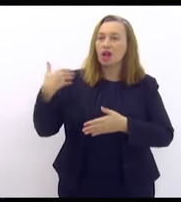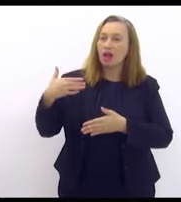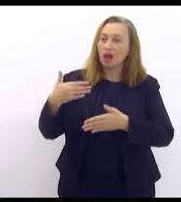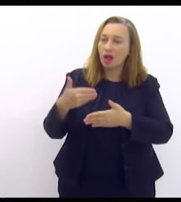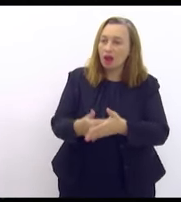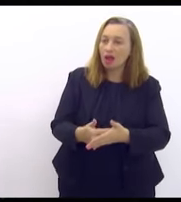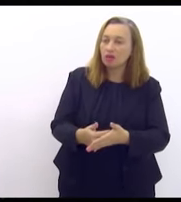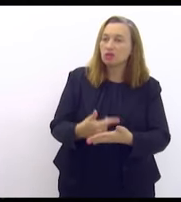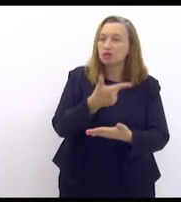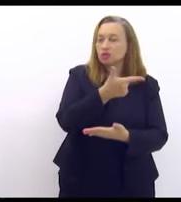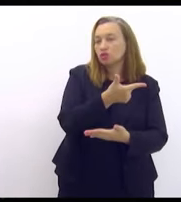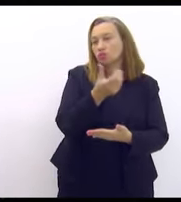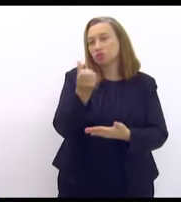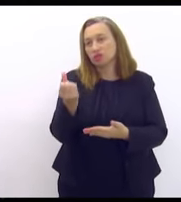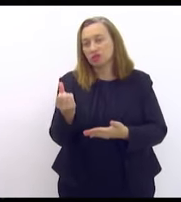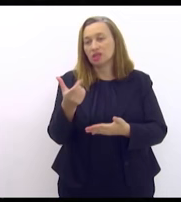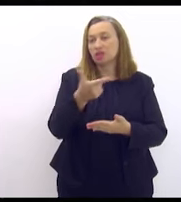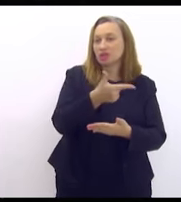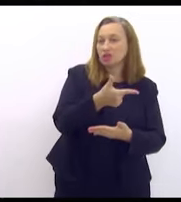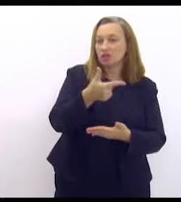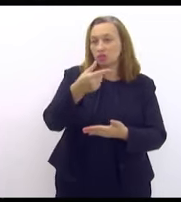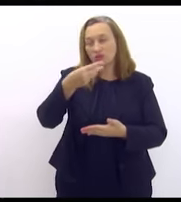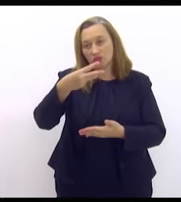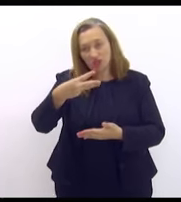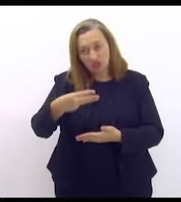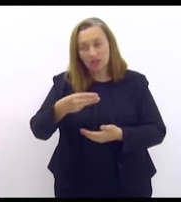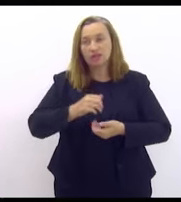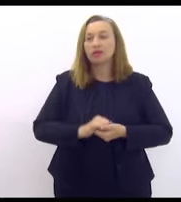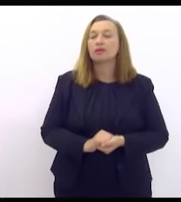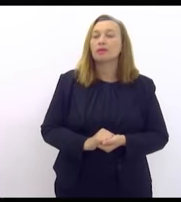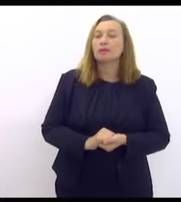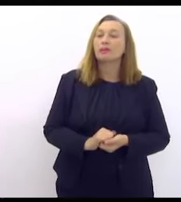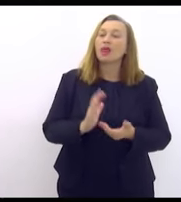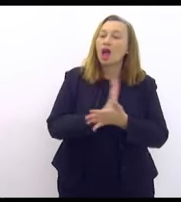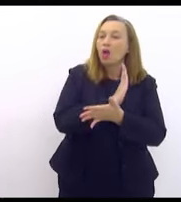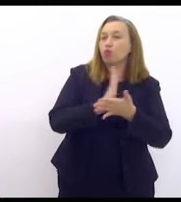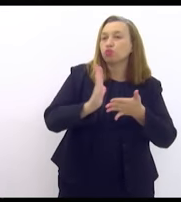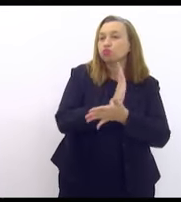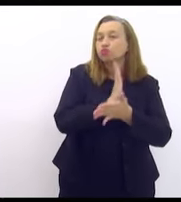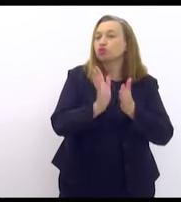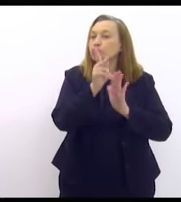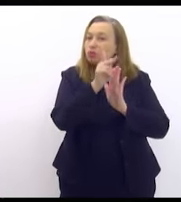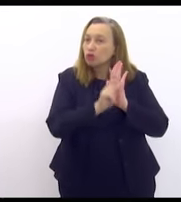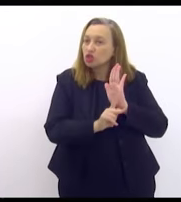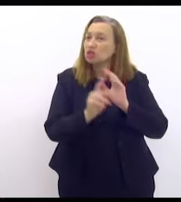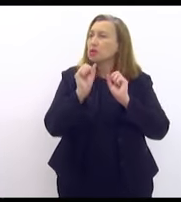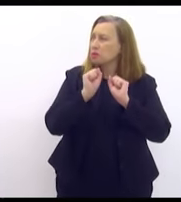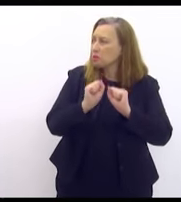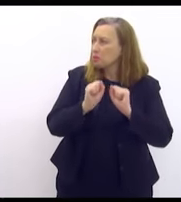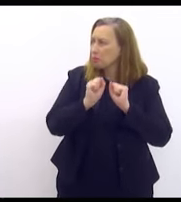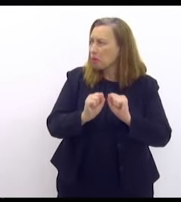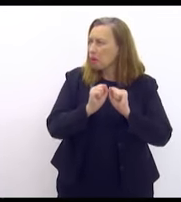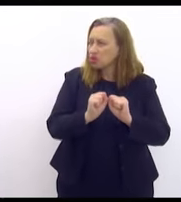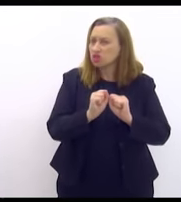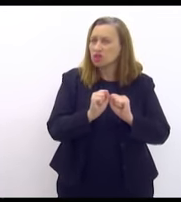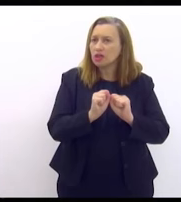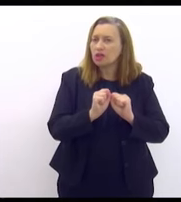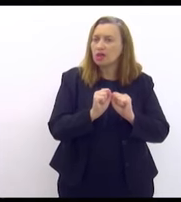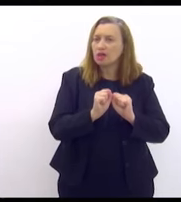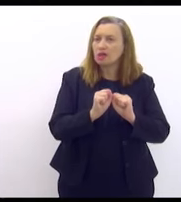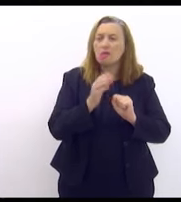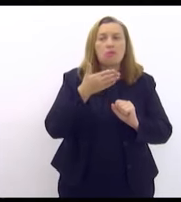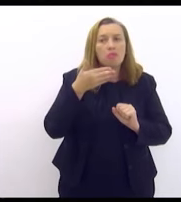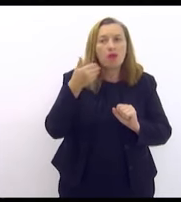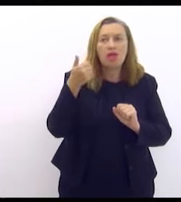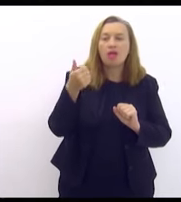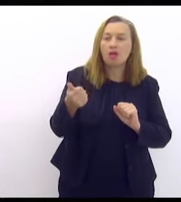de 2016 e de 2023, alguns projetos que podem, sem dúvida nenhuma,